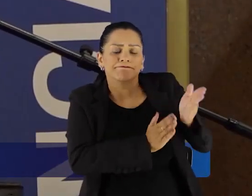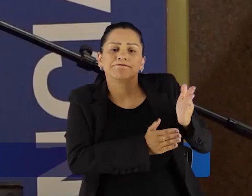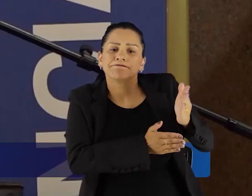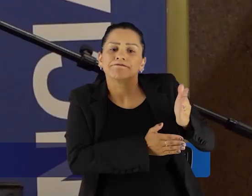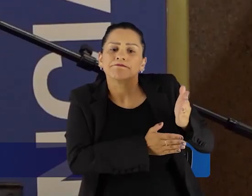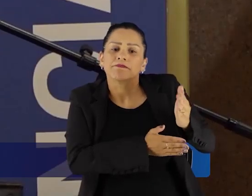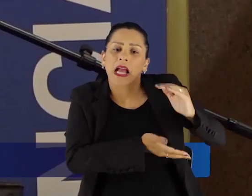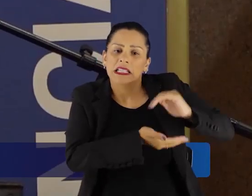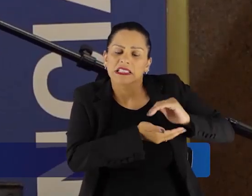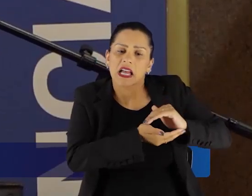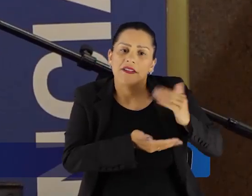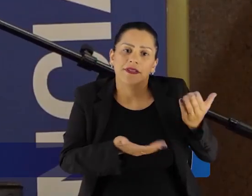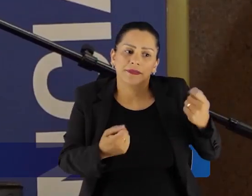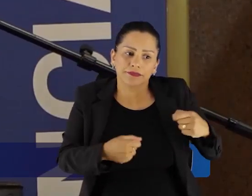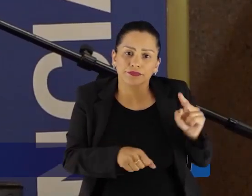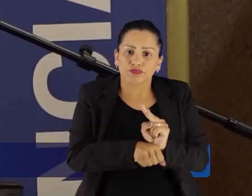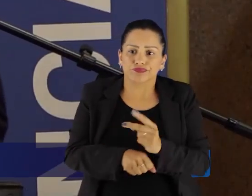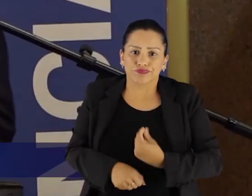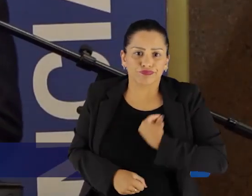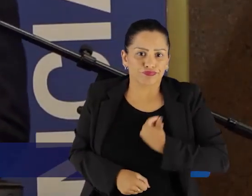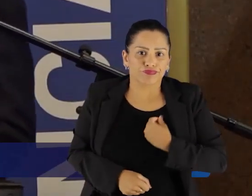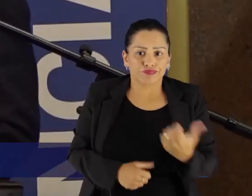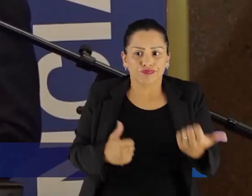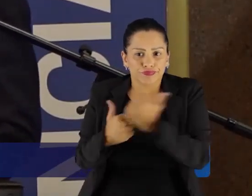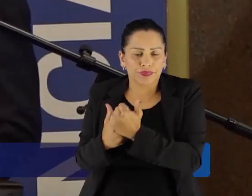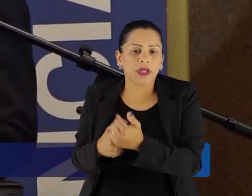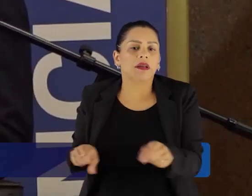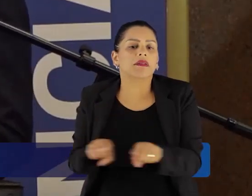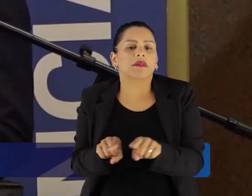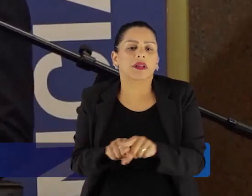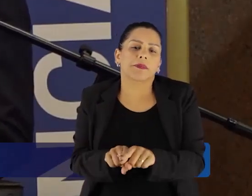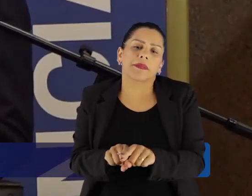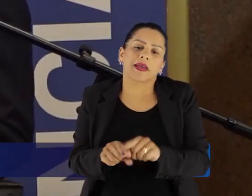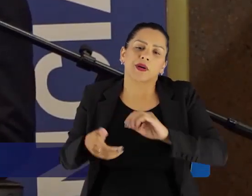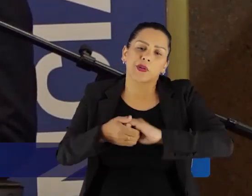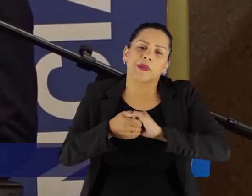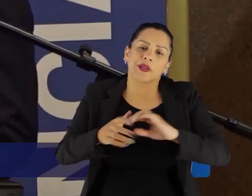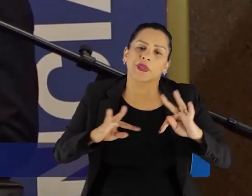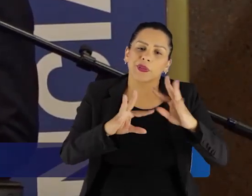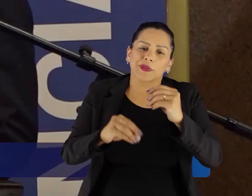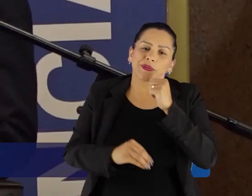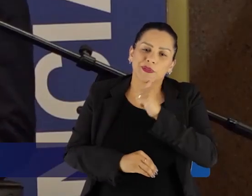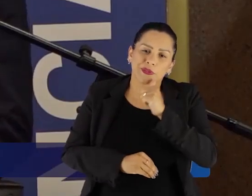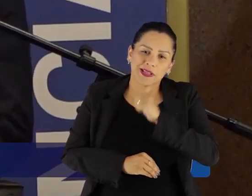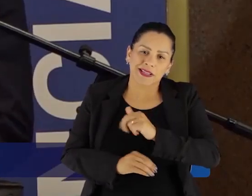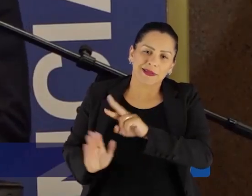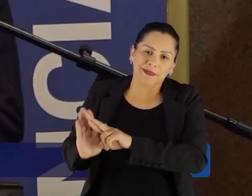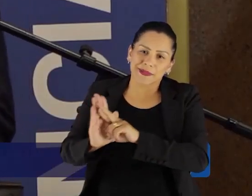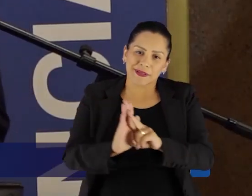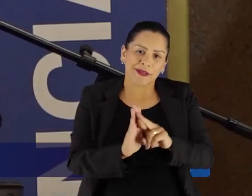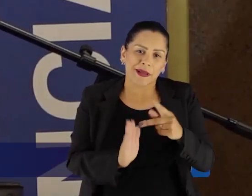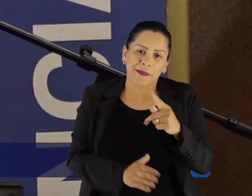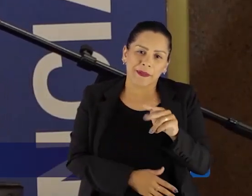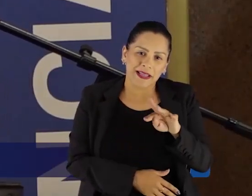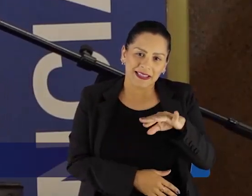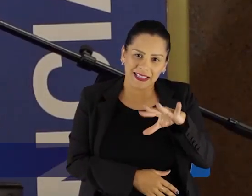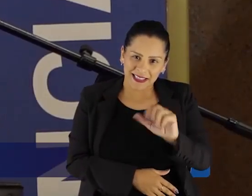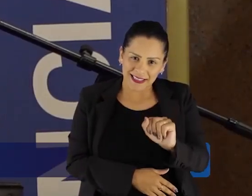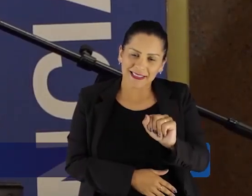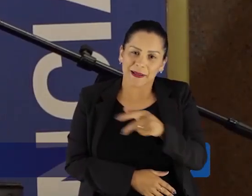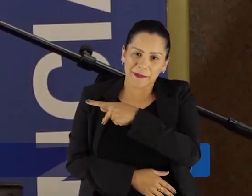e Saúdo também todas as mulheres aqui presentes na figura a Doutora Patrícia gasolina nossa presidente da